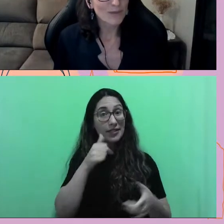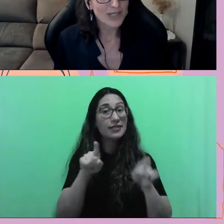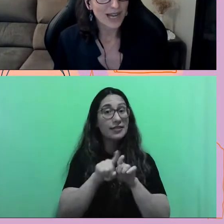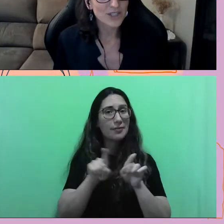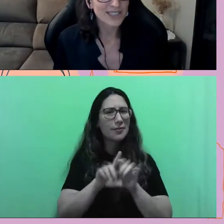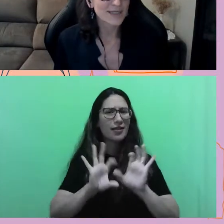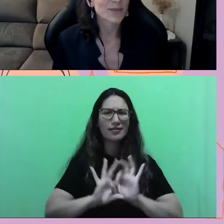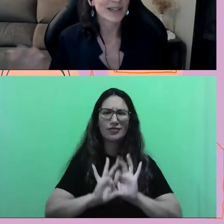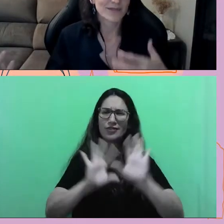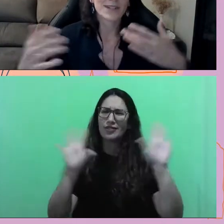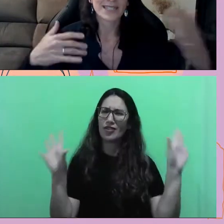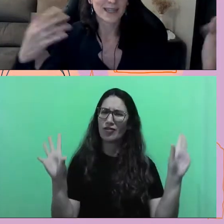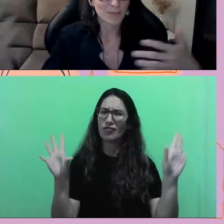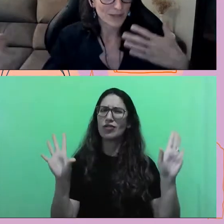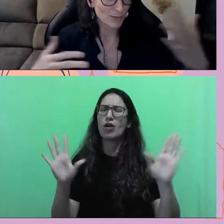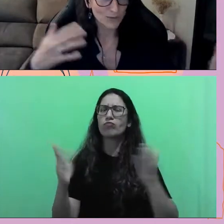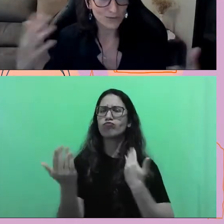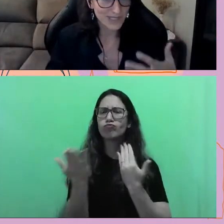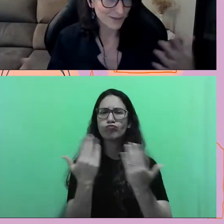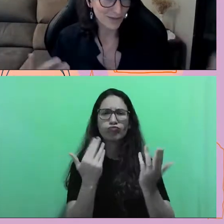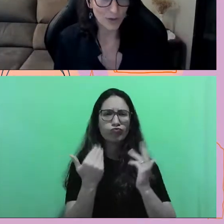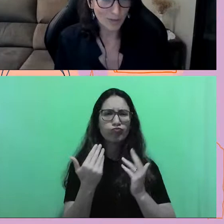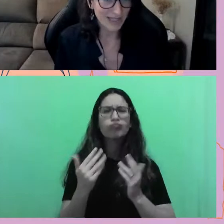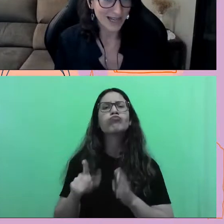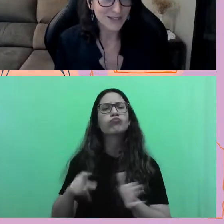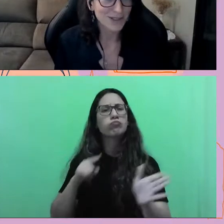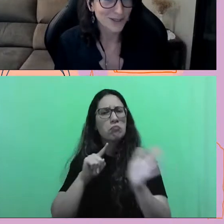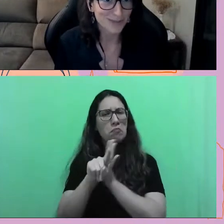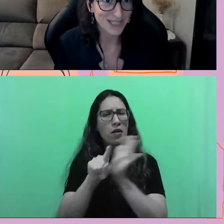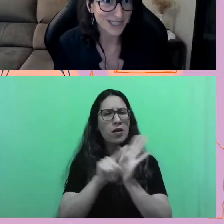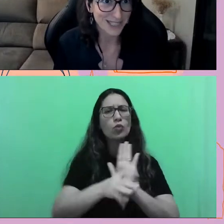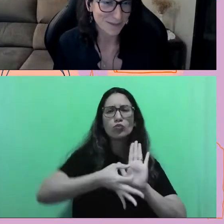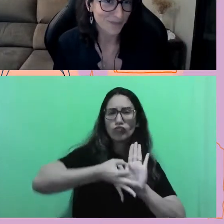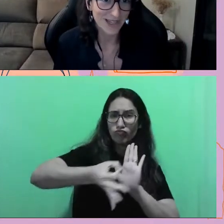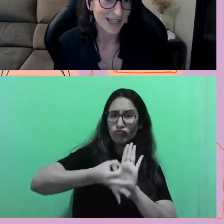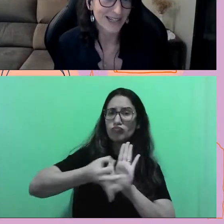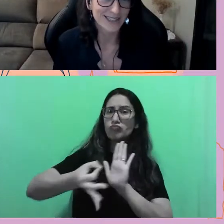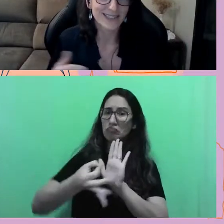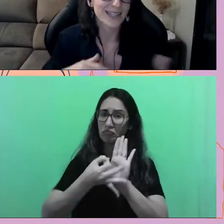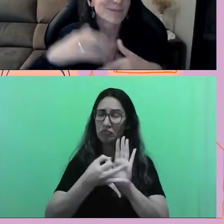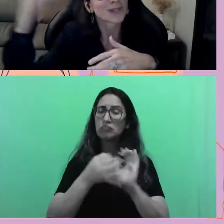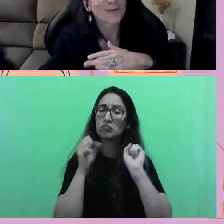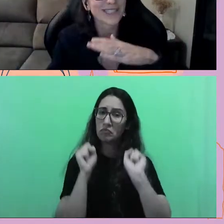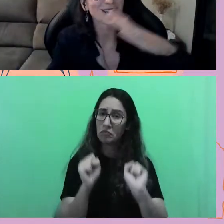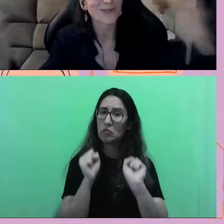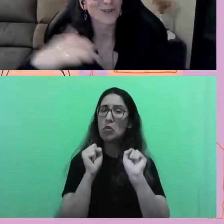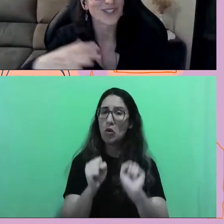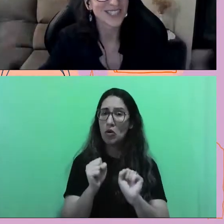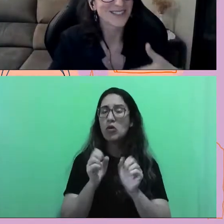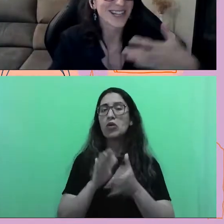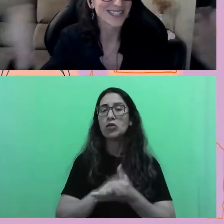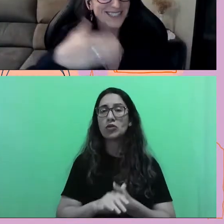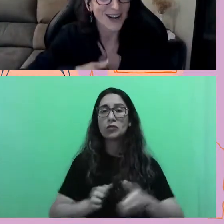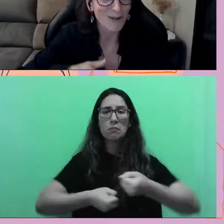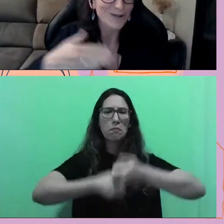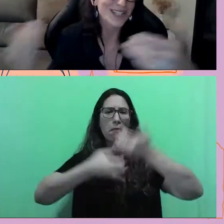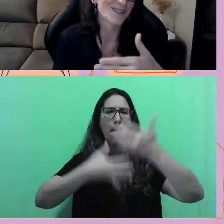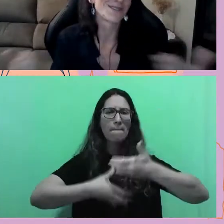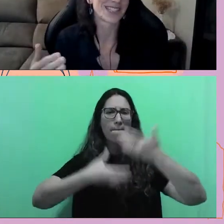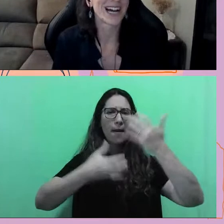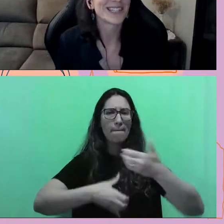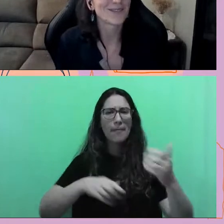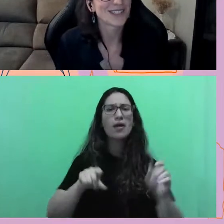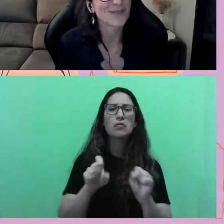muito à vontade, assim, para fazerem perguntas, enfim, comentários sobre as perguntas que foram direcionadas à